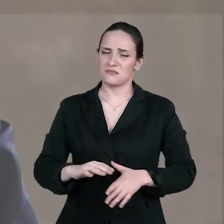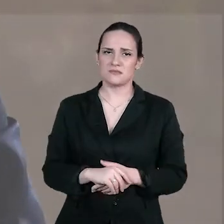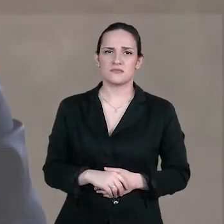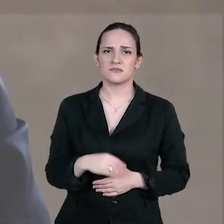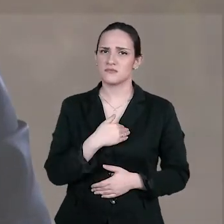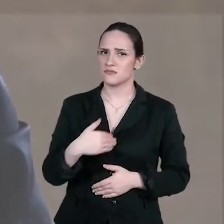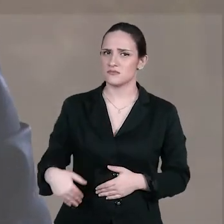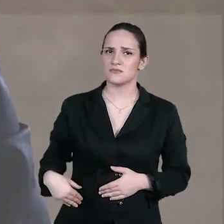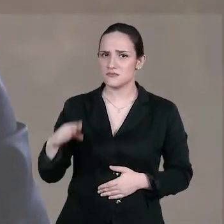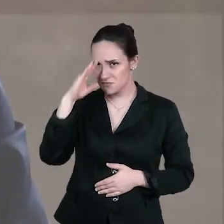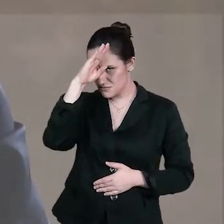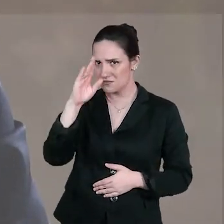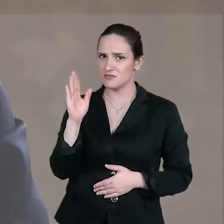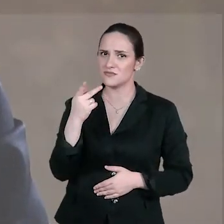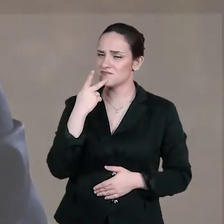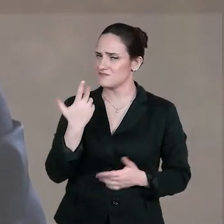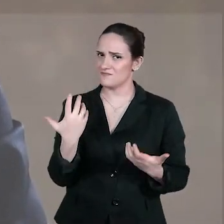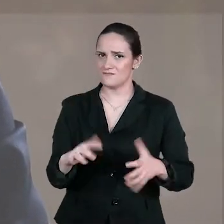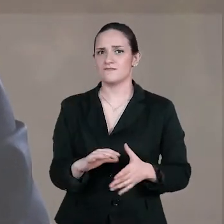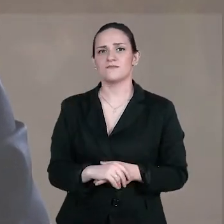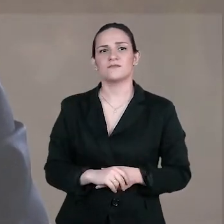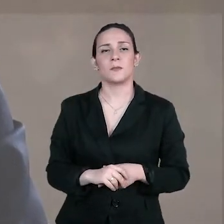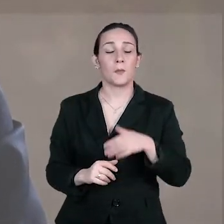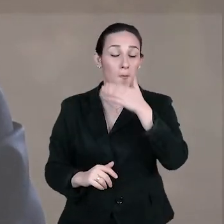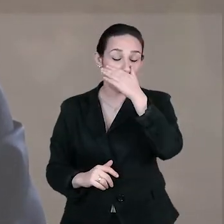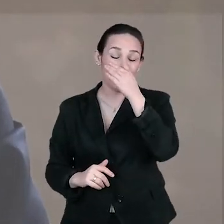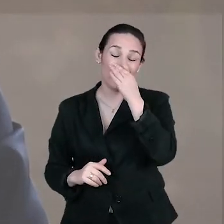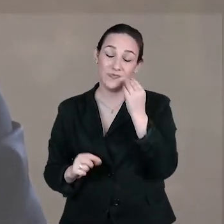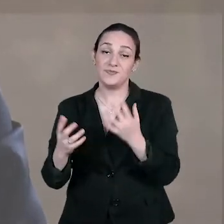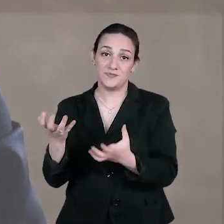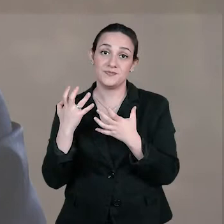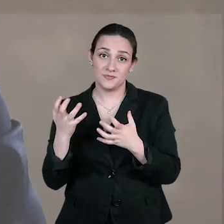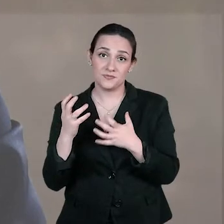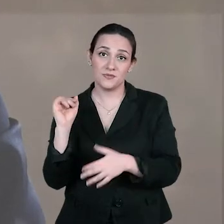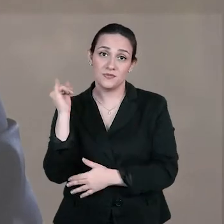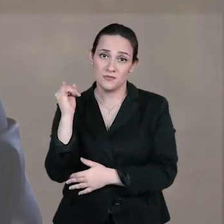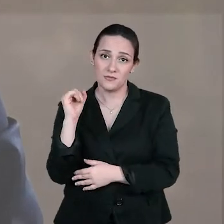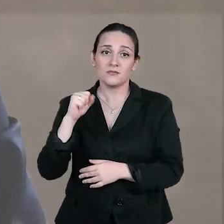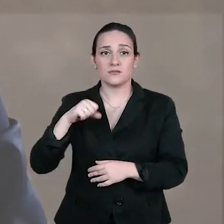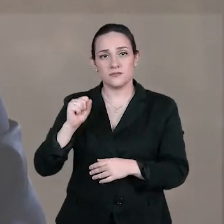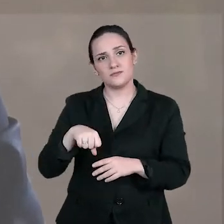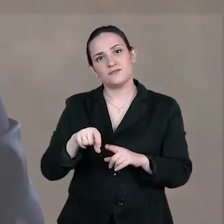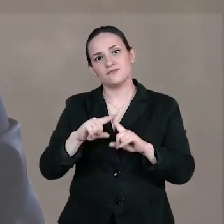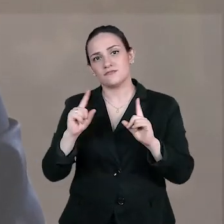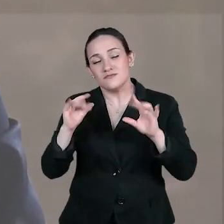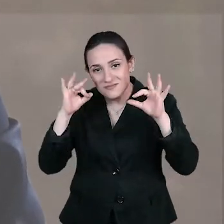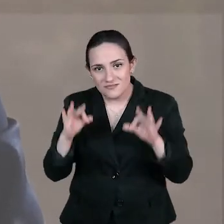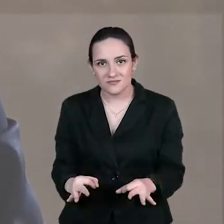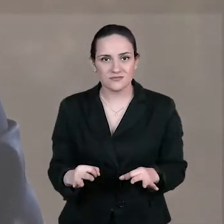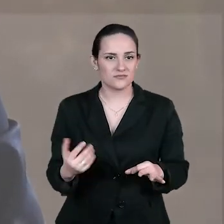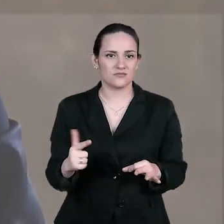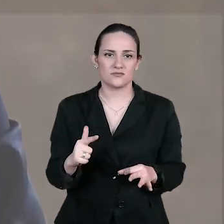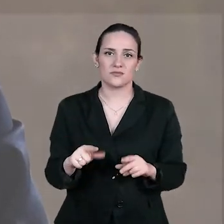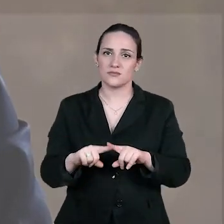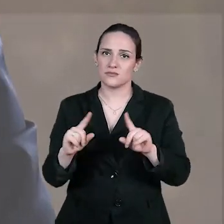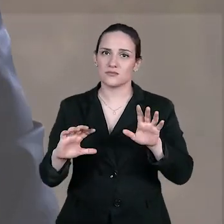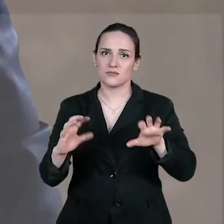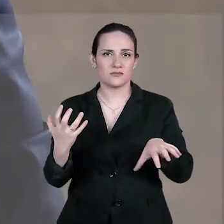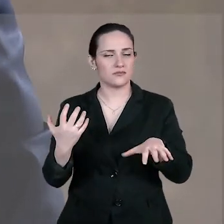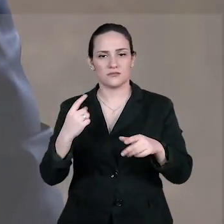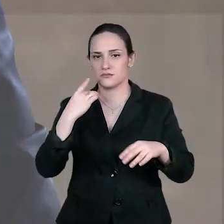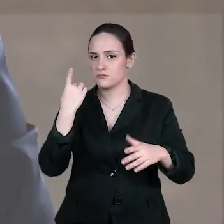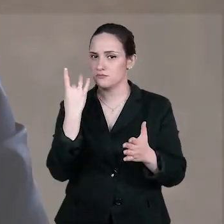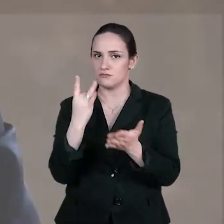desse contexto da proposta do governo, fala-se sim numa tributação de operações financeiras, mas não tem nada de concreto ainda e o Congresso Nacional